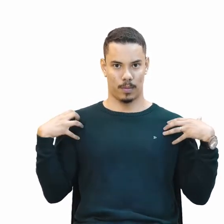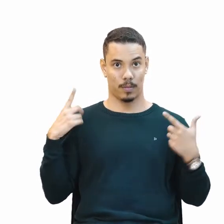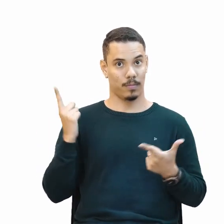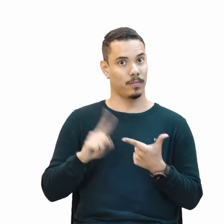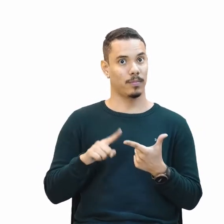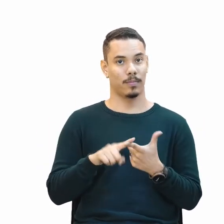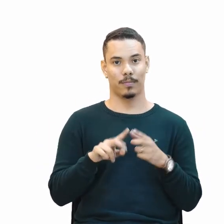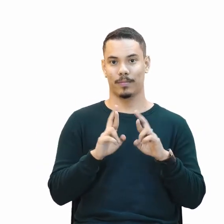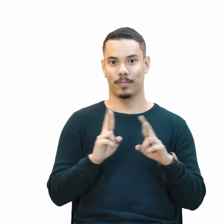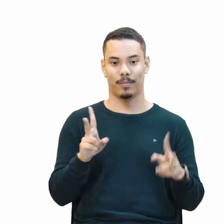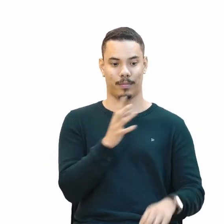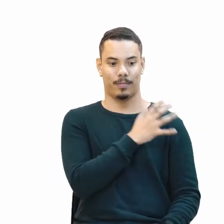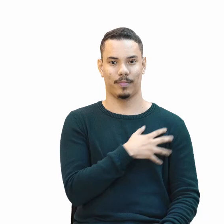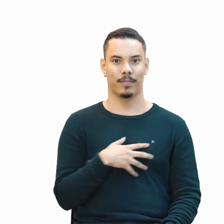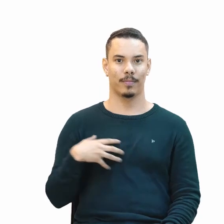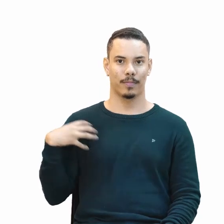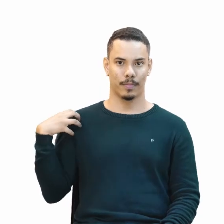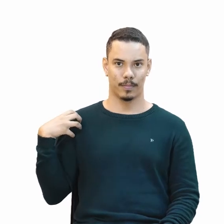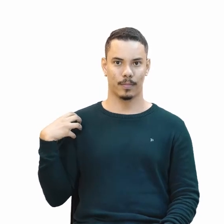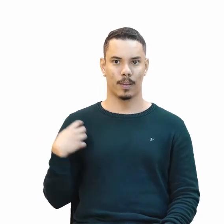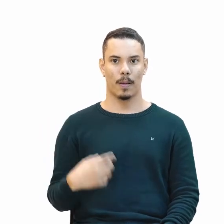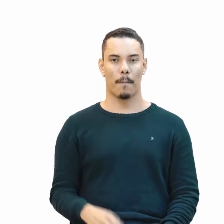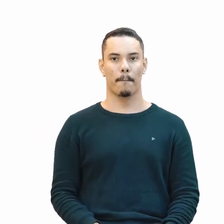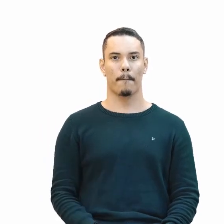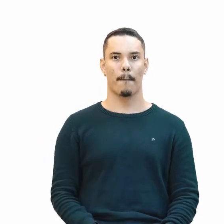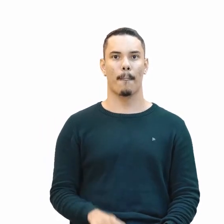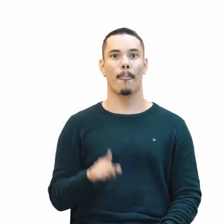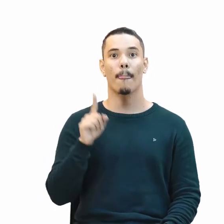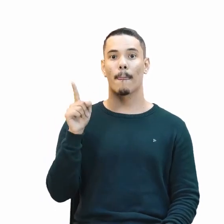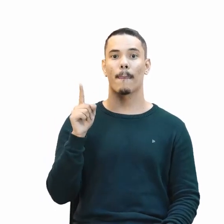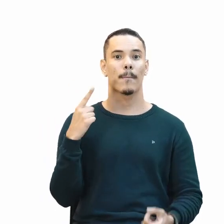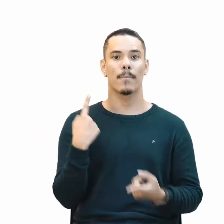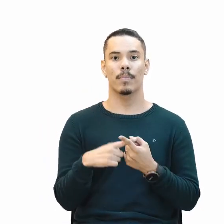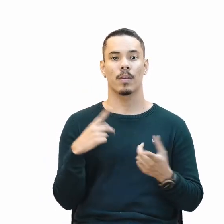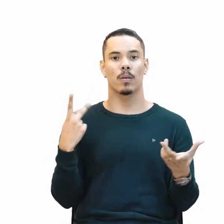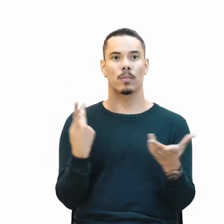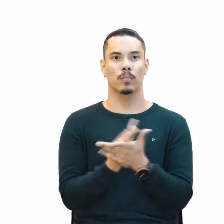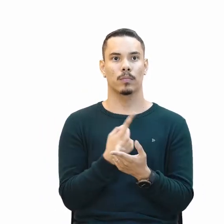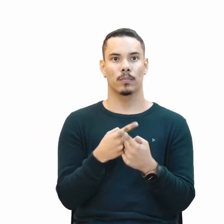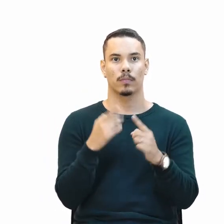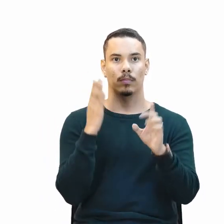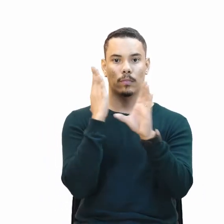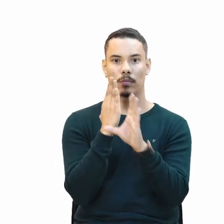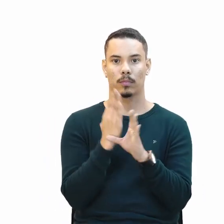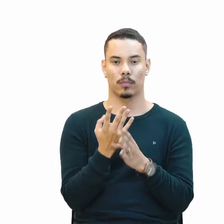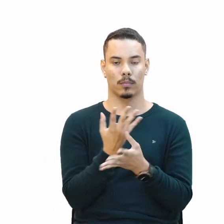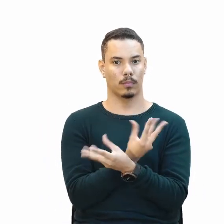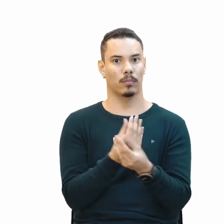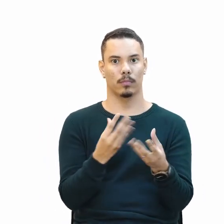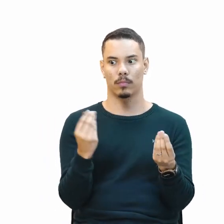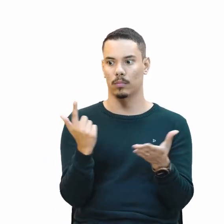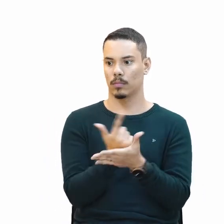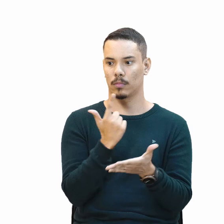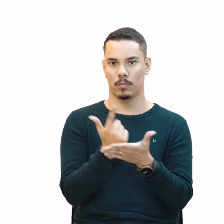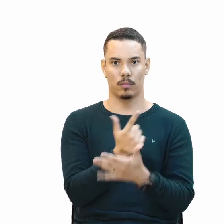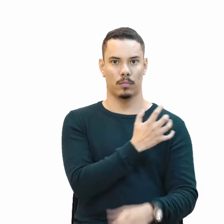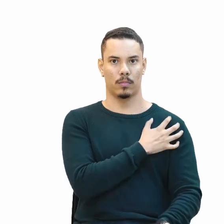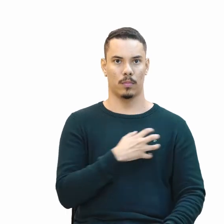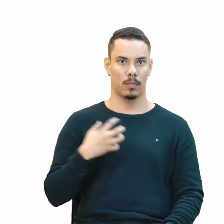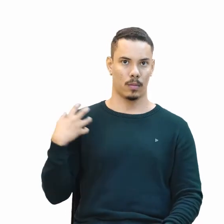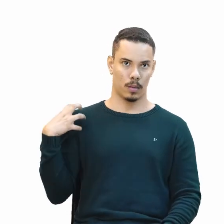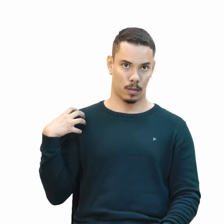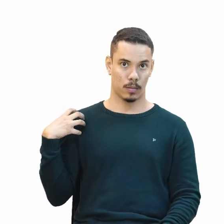o aristotelismo. Isso se deu à descoberta de muitas obras de Aristóteles que